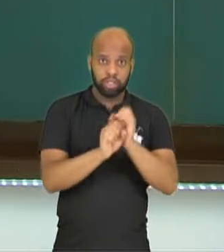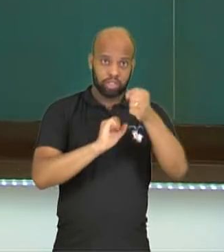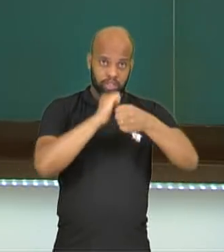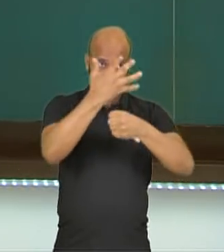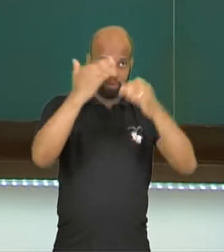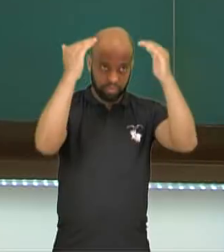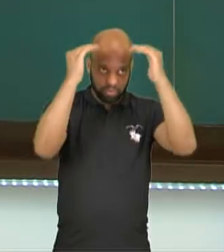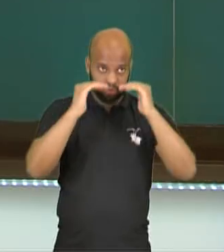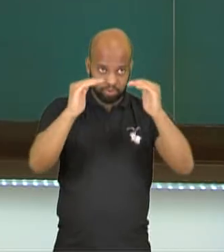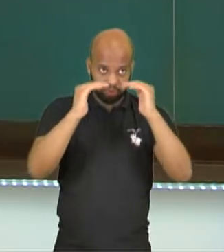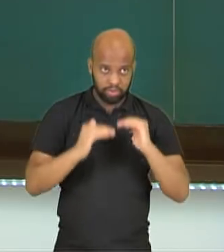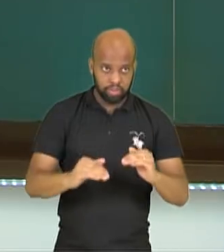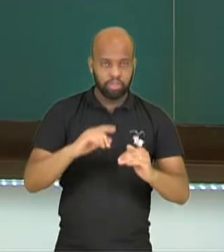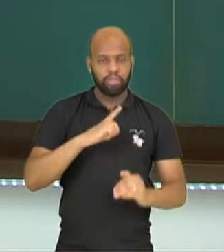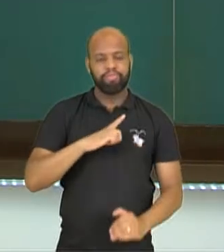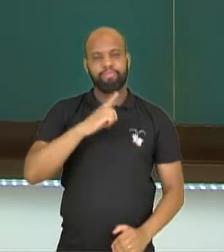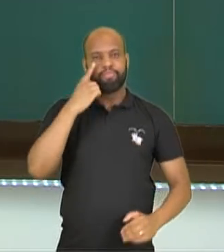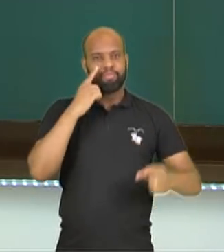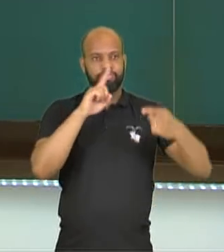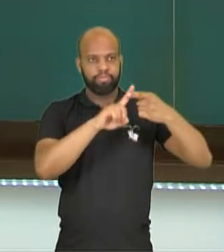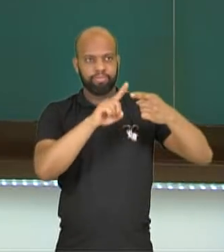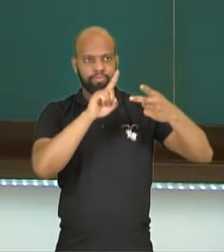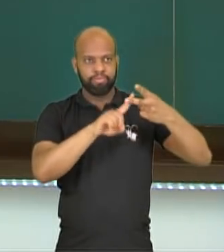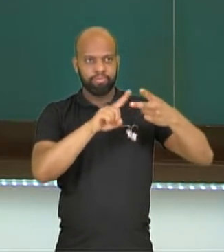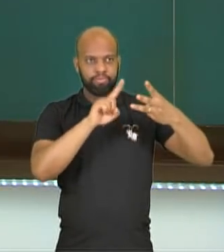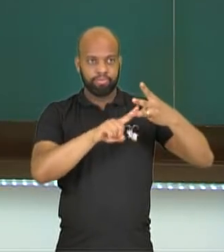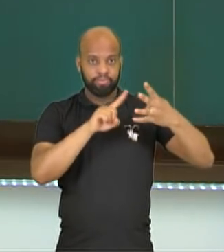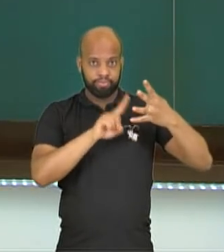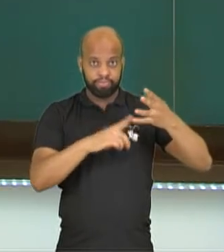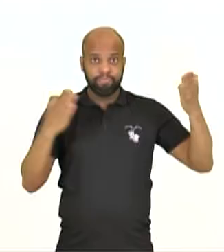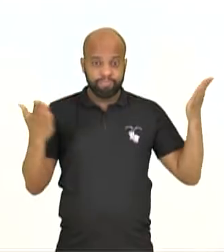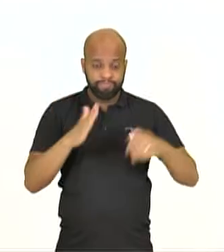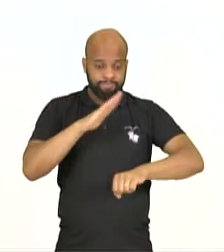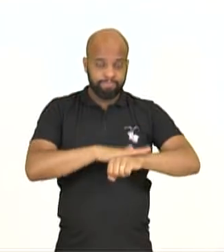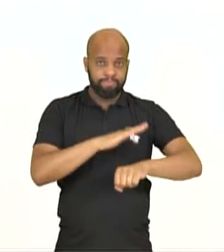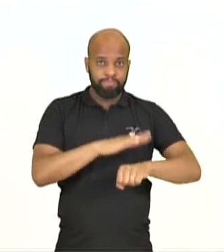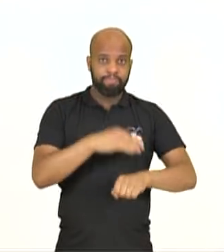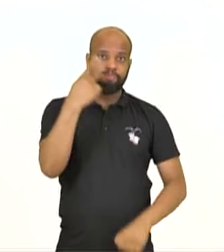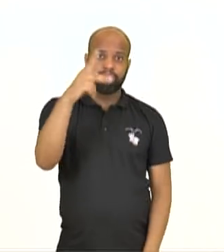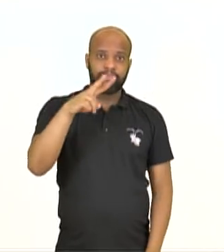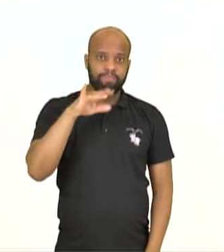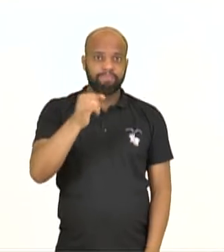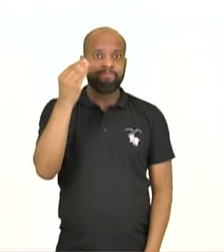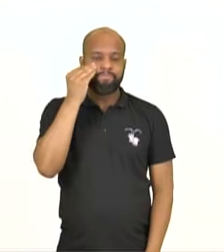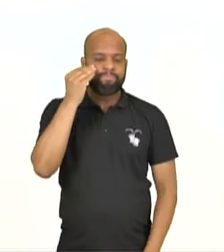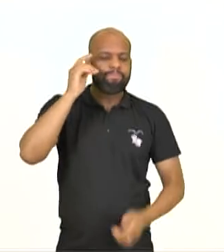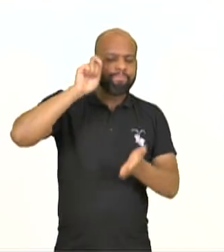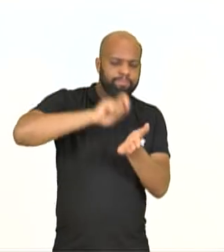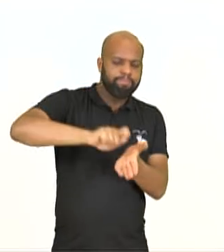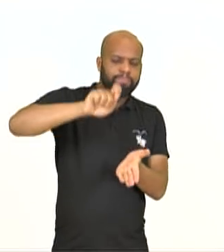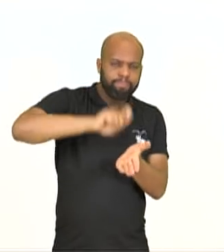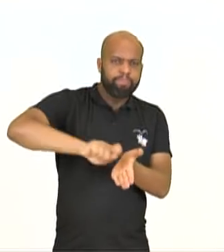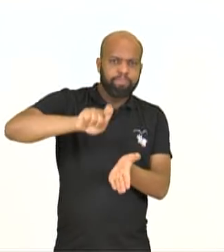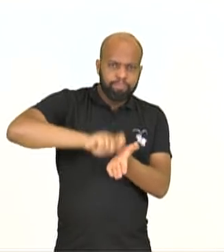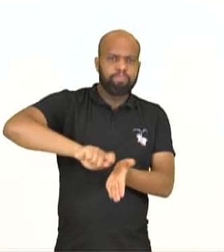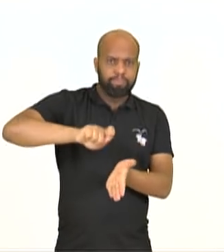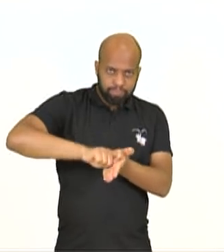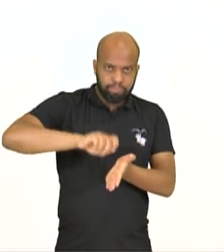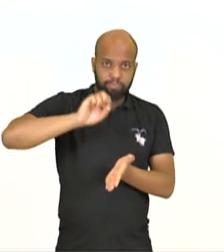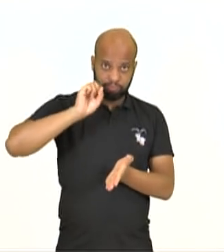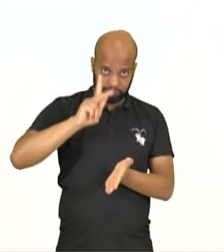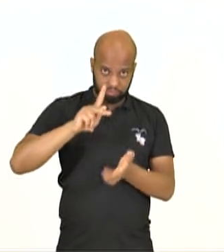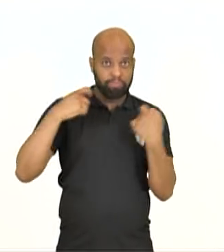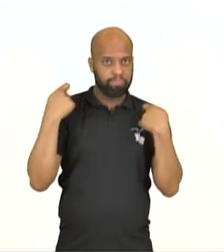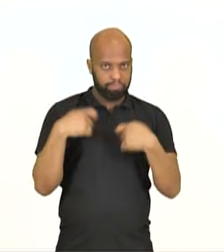potências abaixo. Então, eu tenho 3 elevado ao quadrado, menos 3 elevado ao quadrado, 2 elevado ao